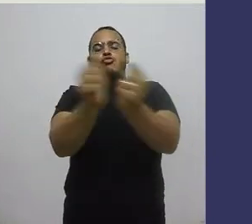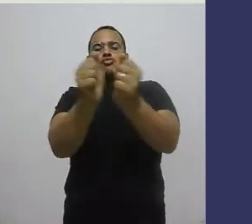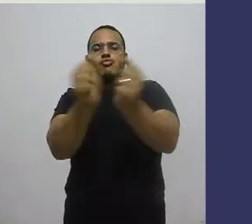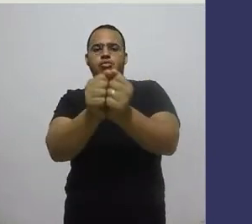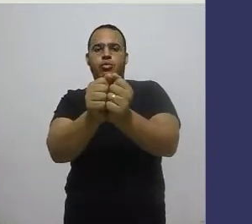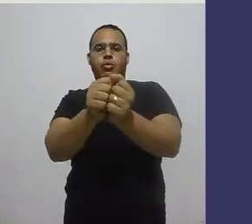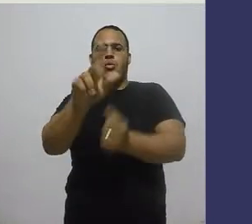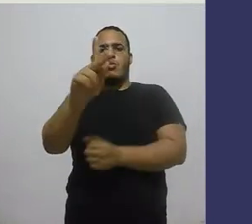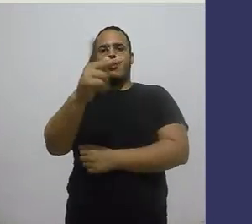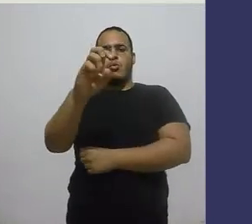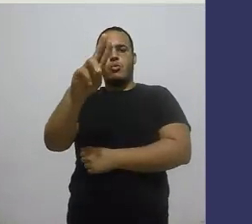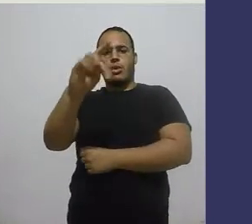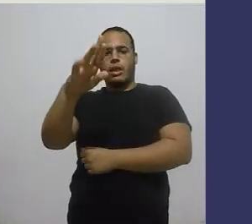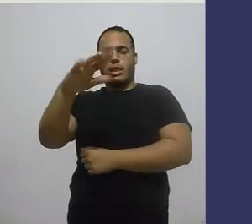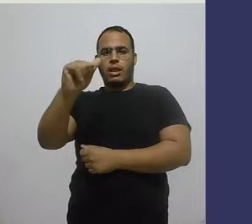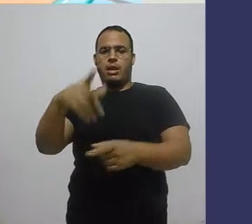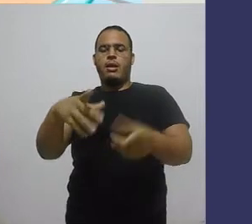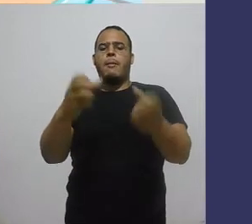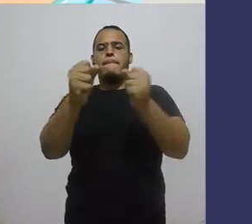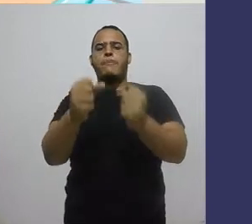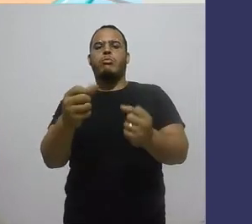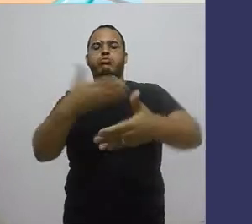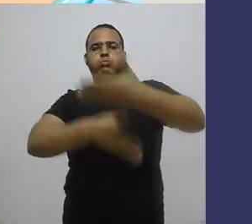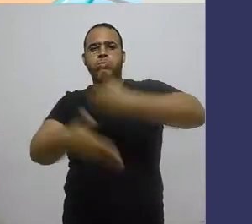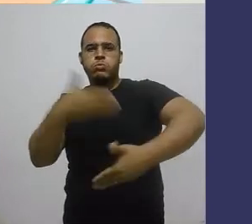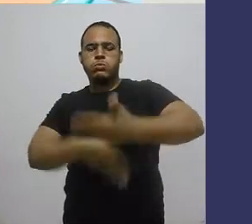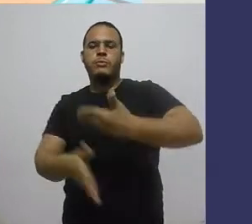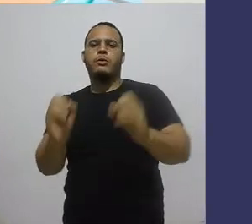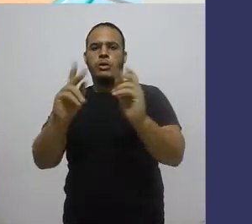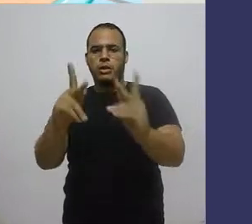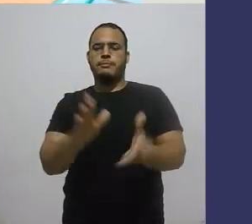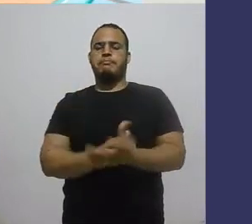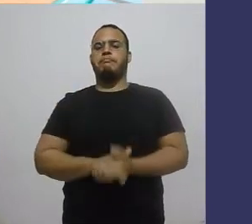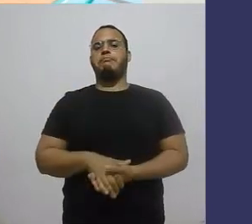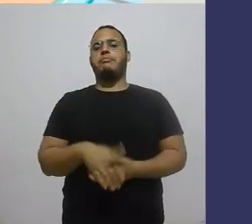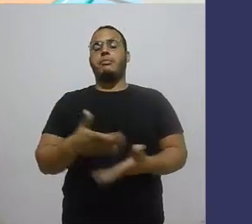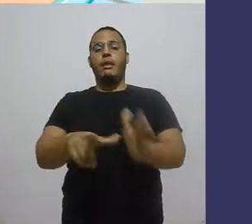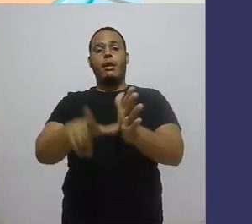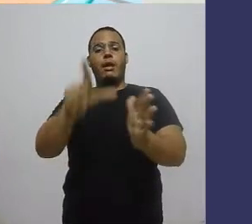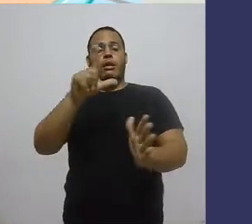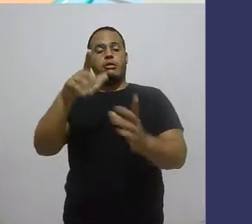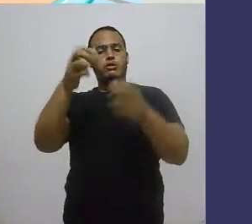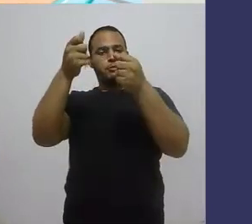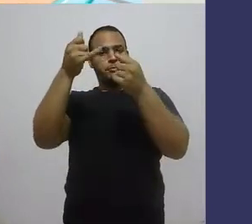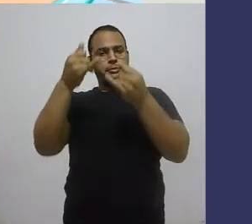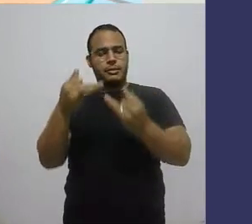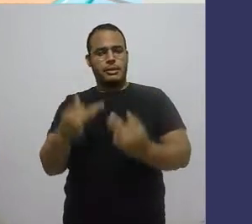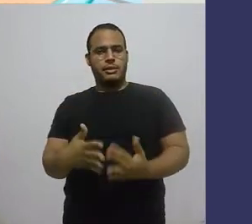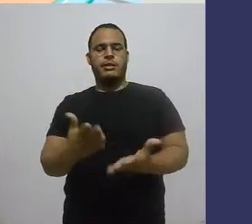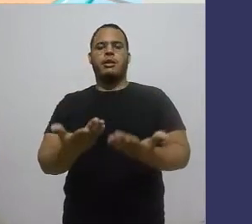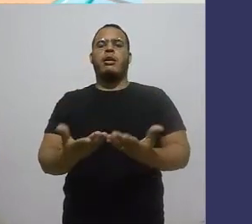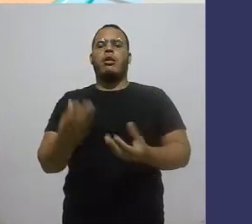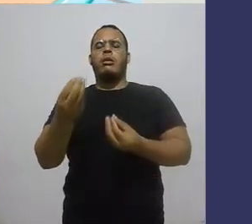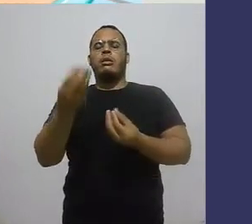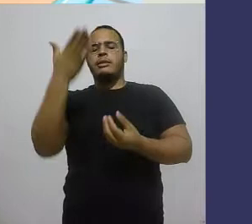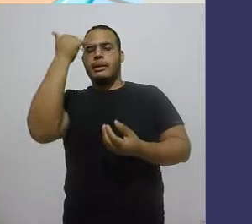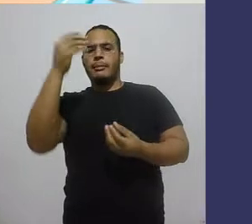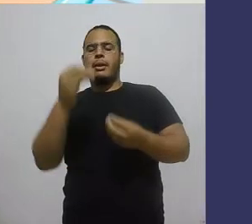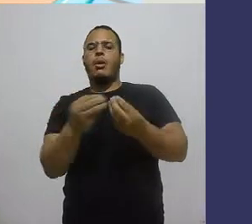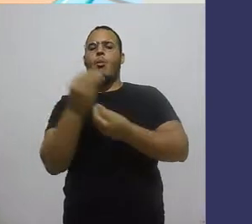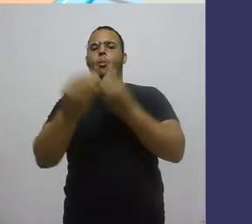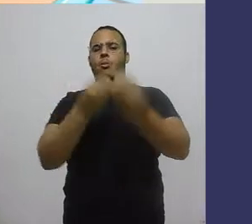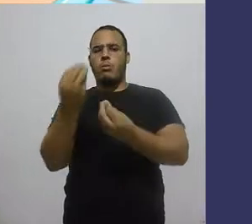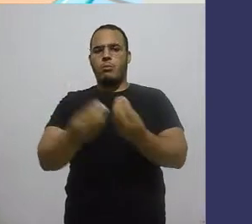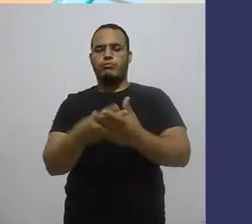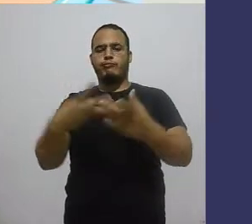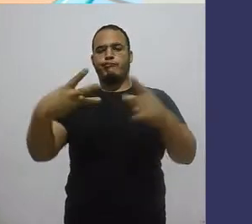do sistema urinário, ok? Antes de a gente se adentrar de fato nesses conceitos, a gente vai conhecer,